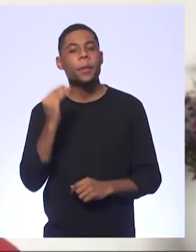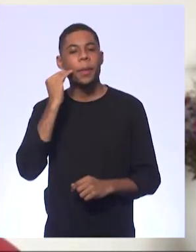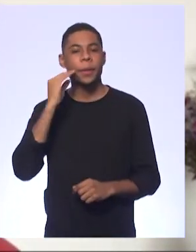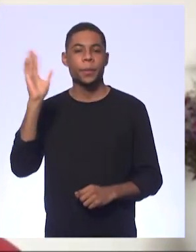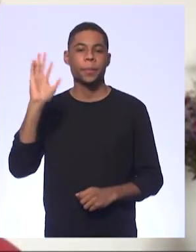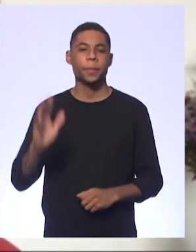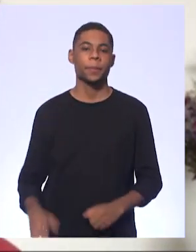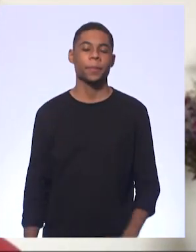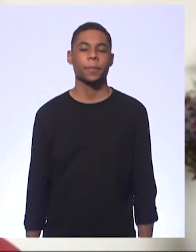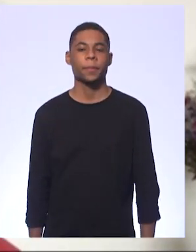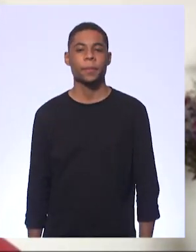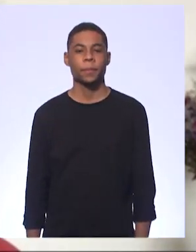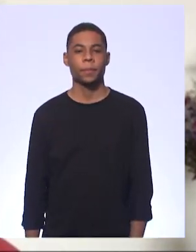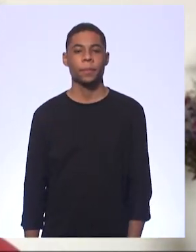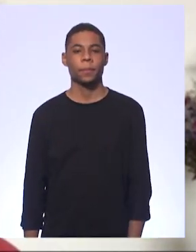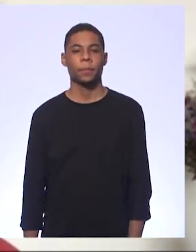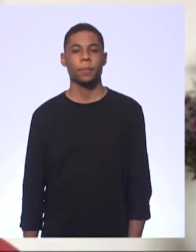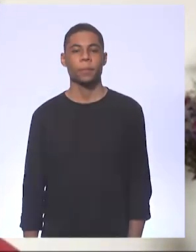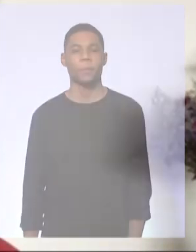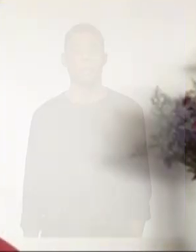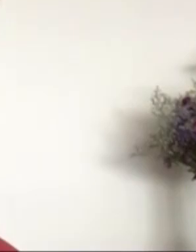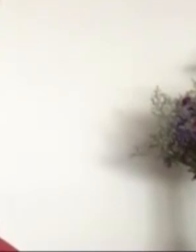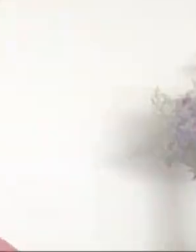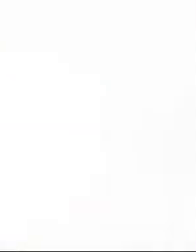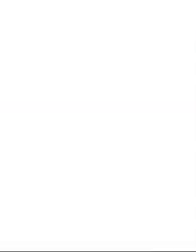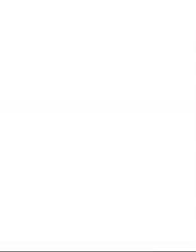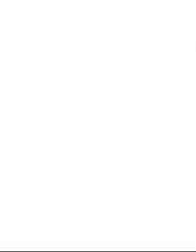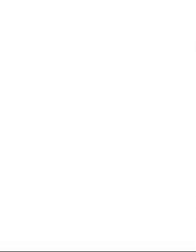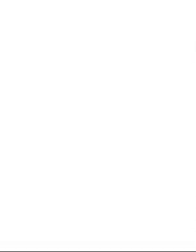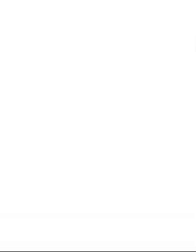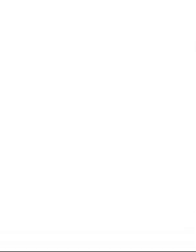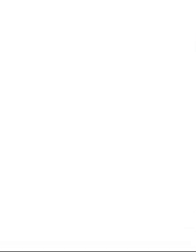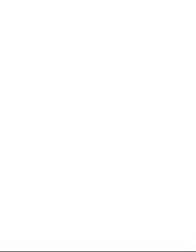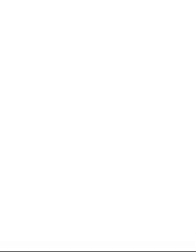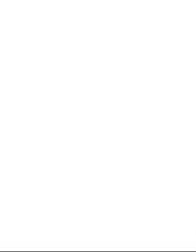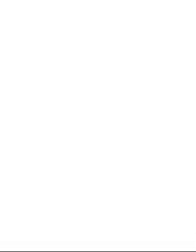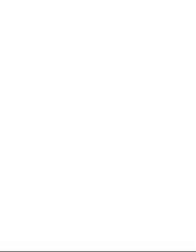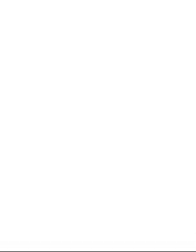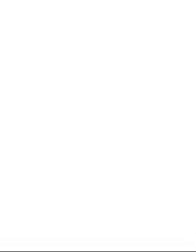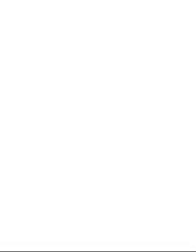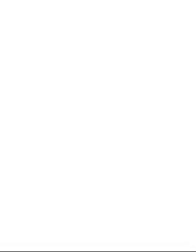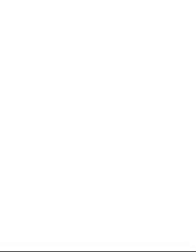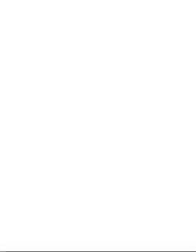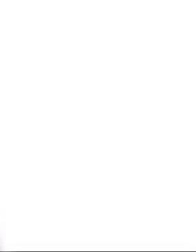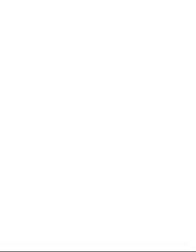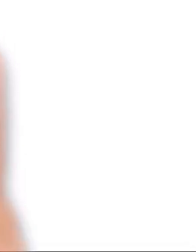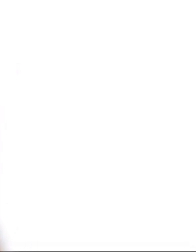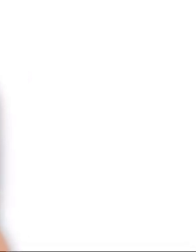todos.